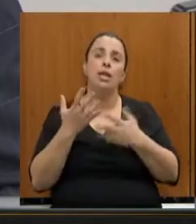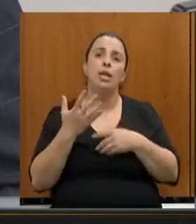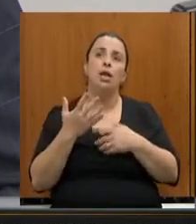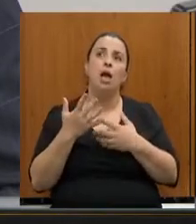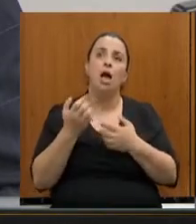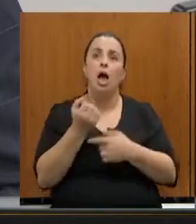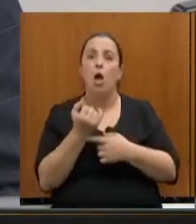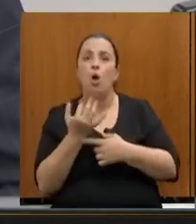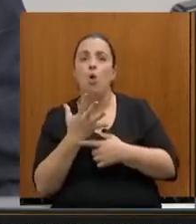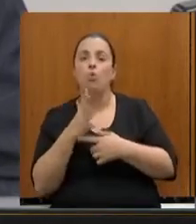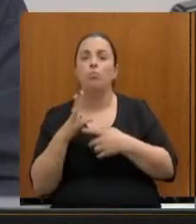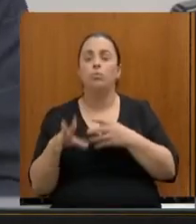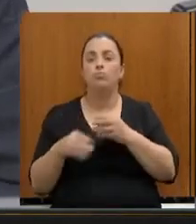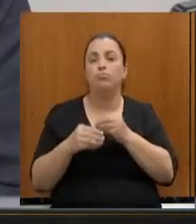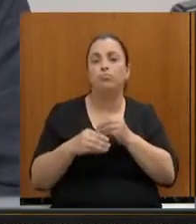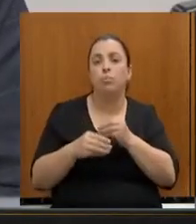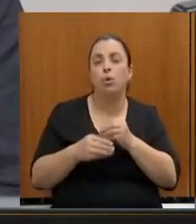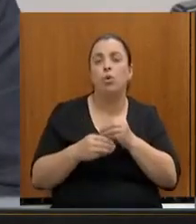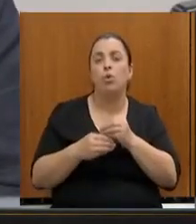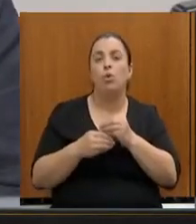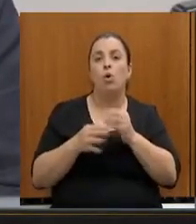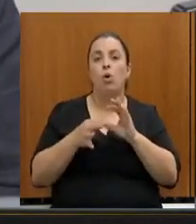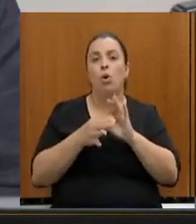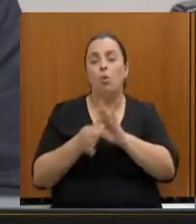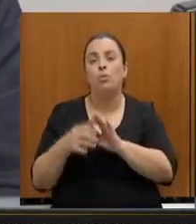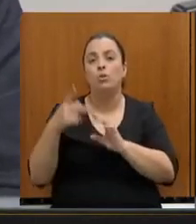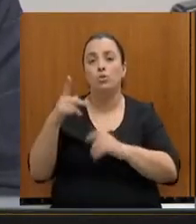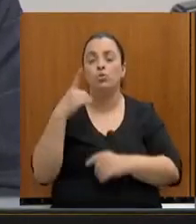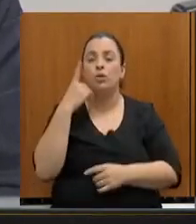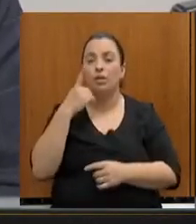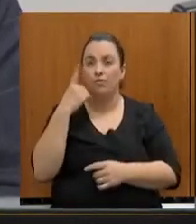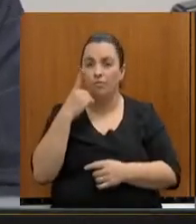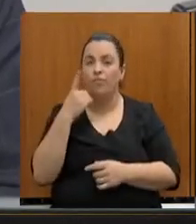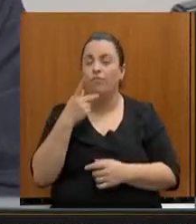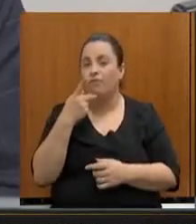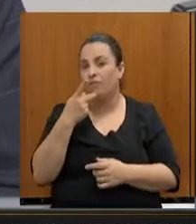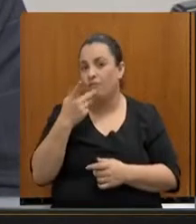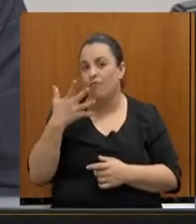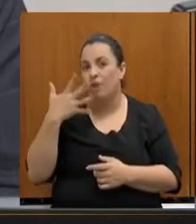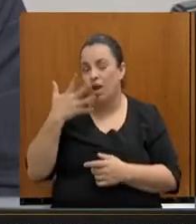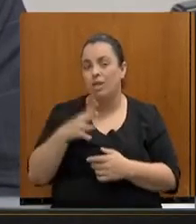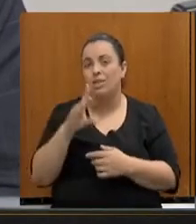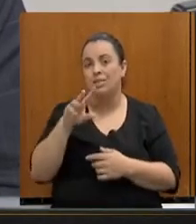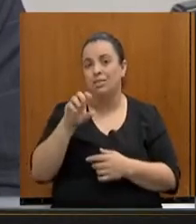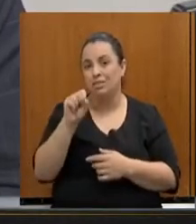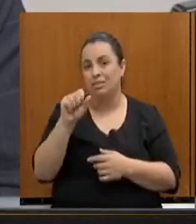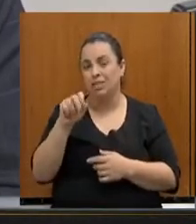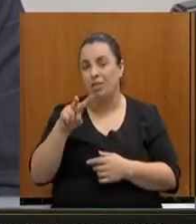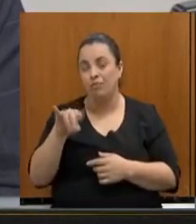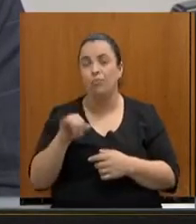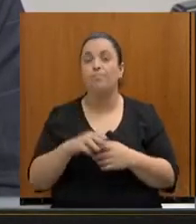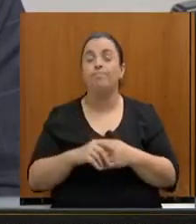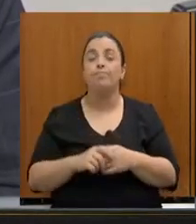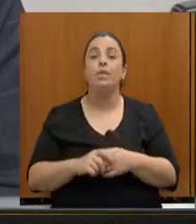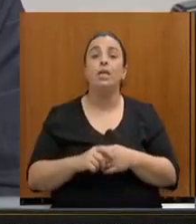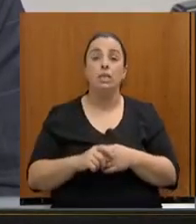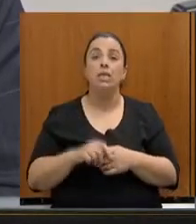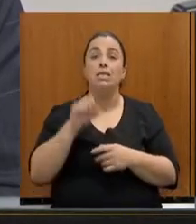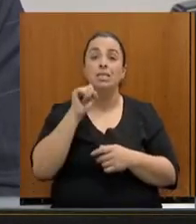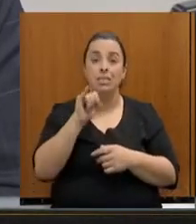contribuições em relação a sua fala Deputado sabe que os outros a assembleia tivesse tido chamada